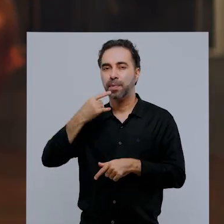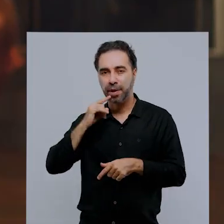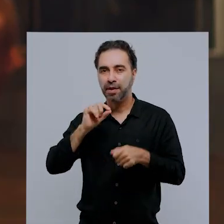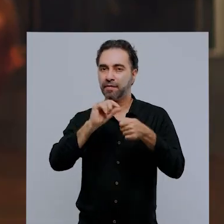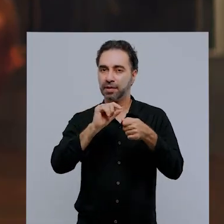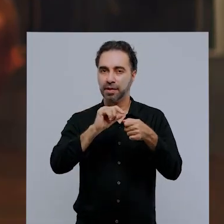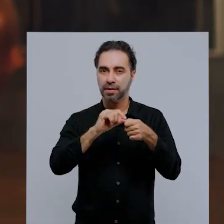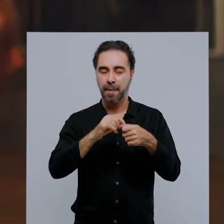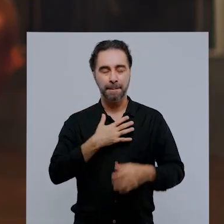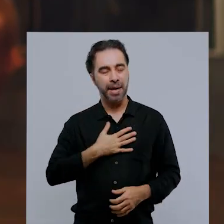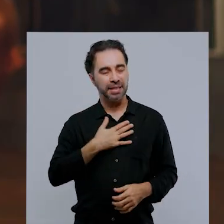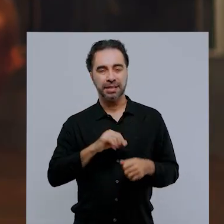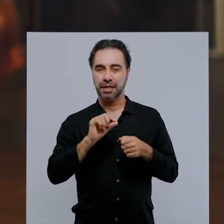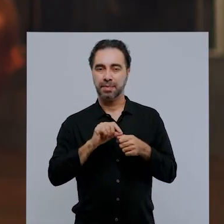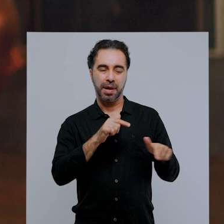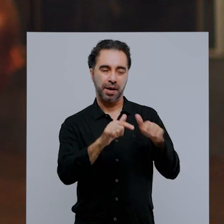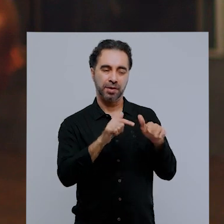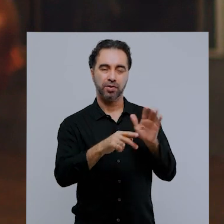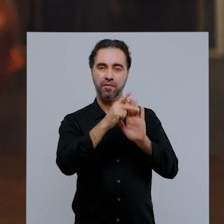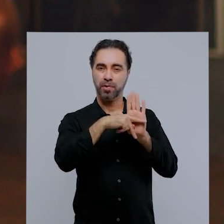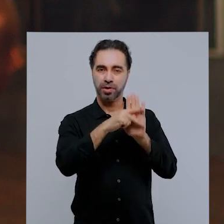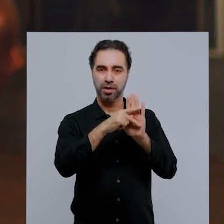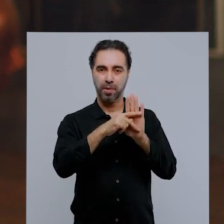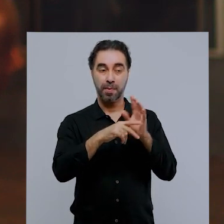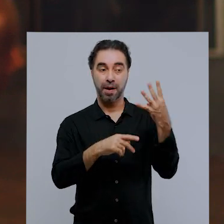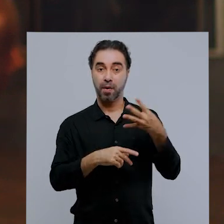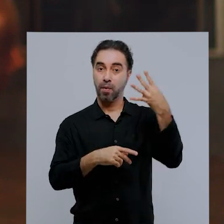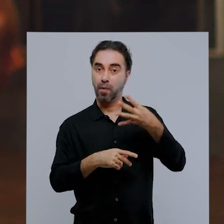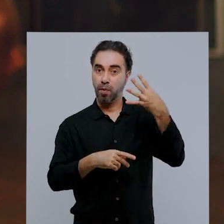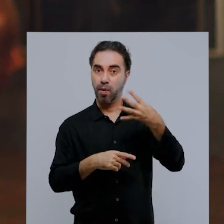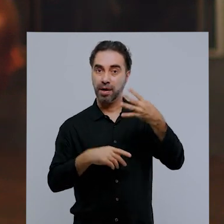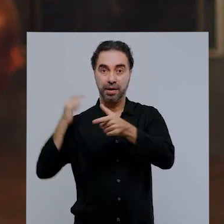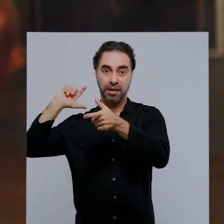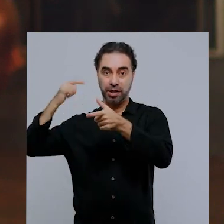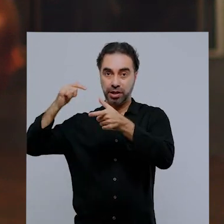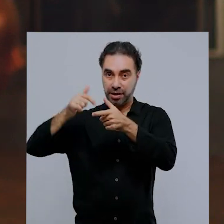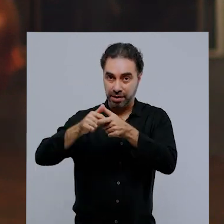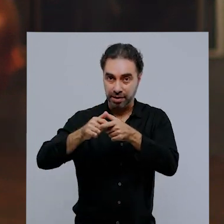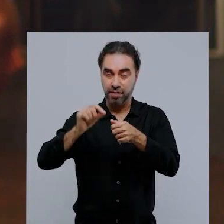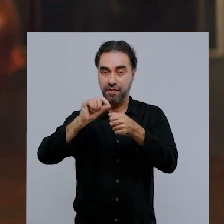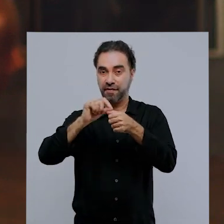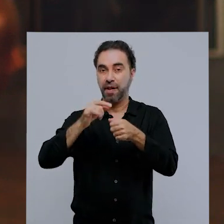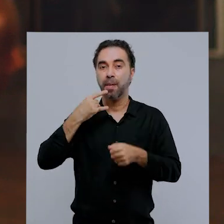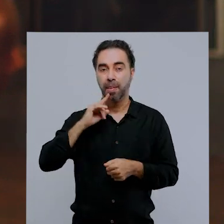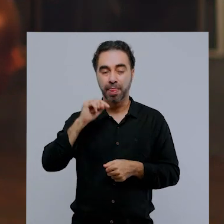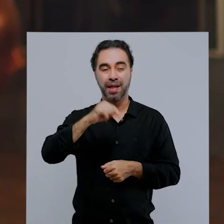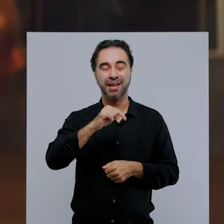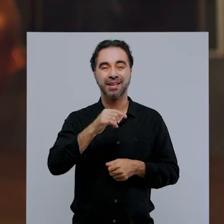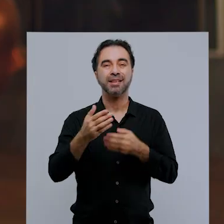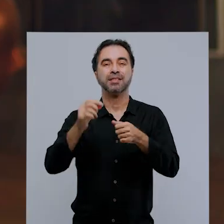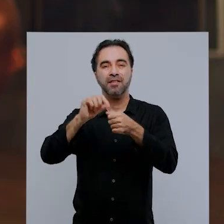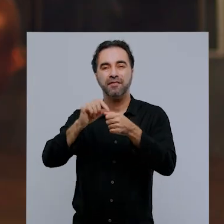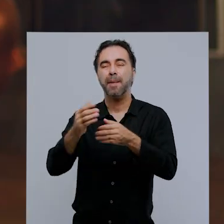esse novo projeto, que a gente pode dizer de uma 4ª geração de produção de cachaça. Aqui no Engenho Central se produz cachaça há mais de